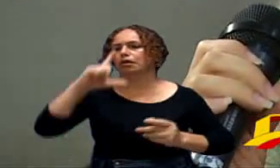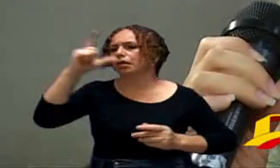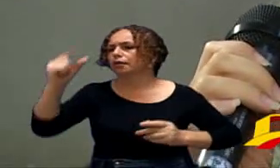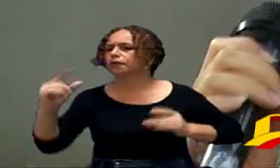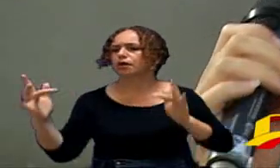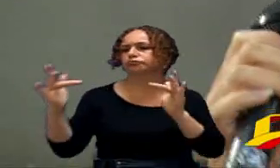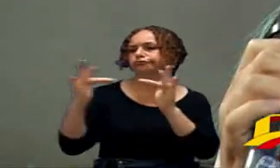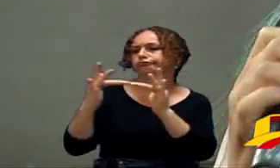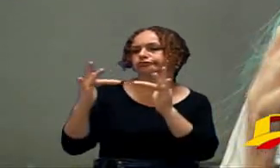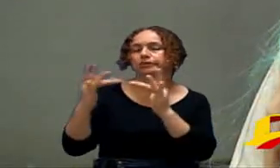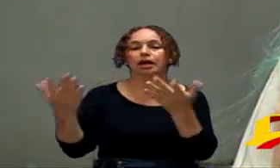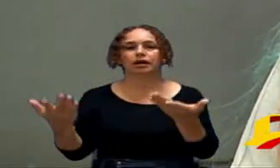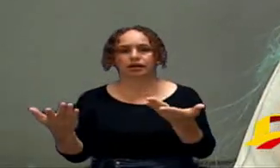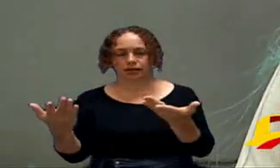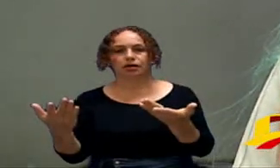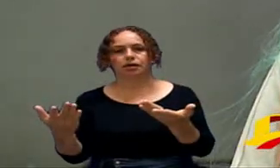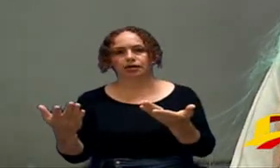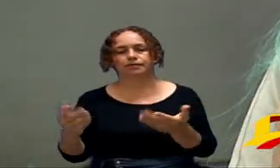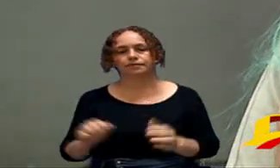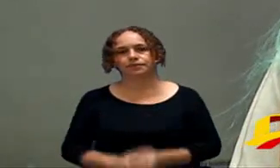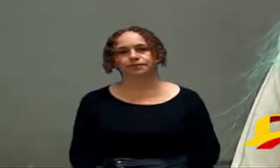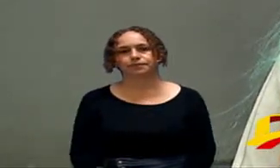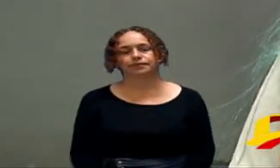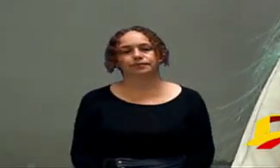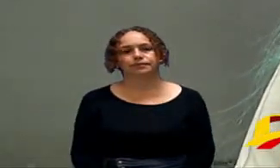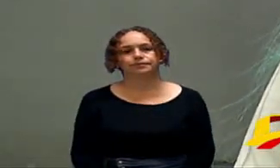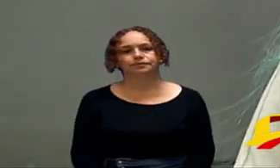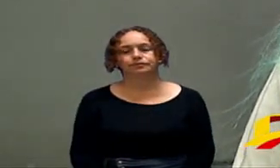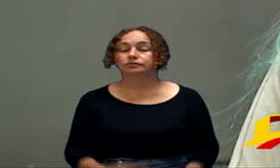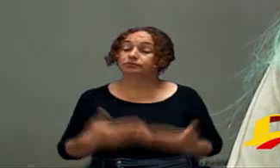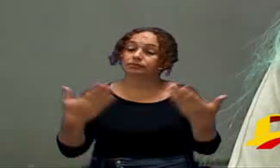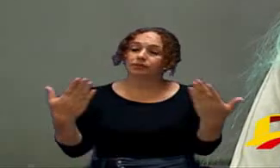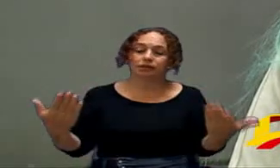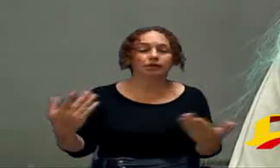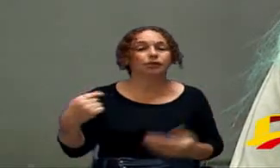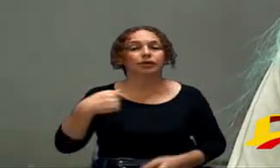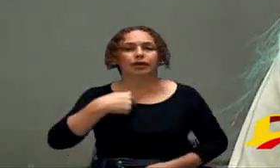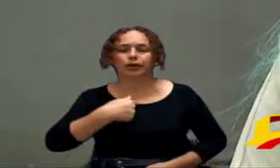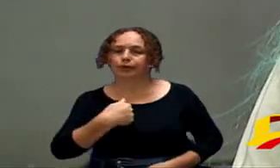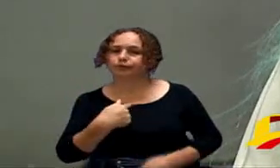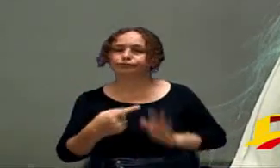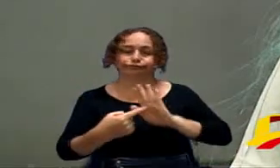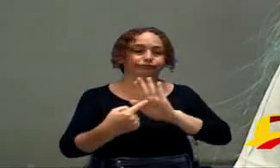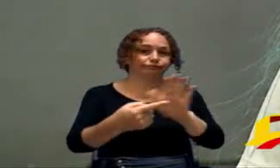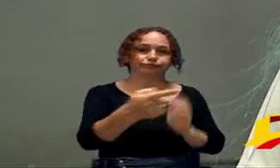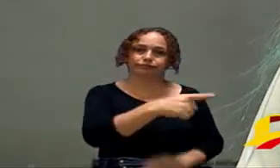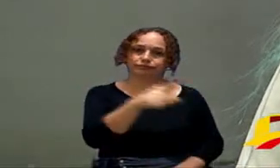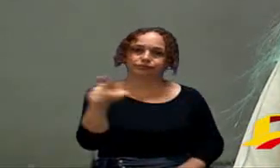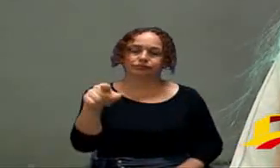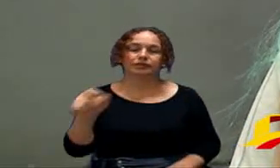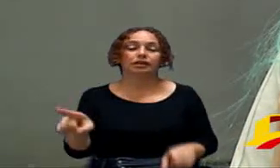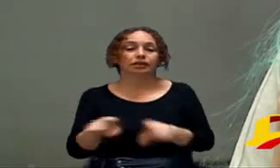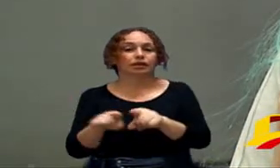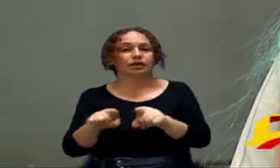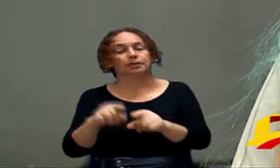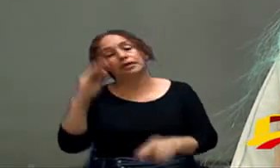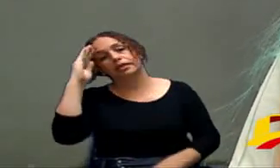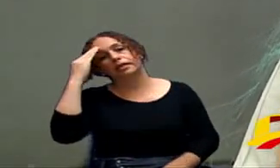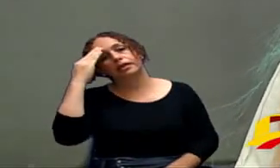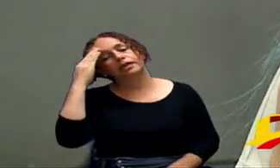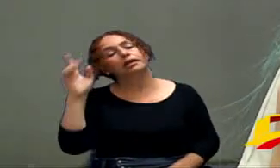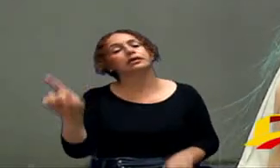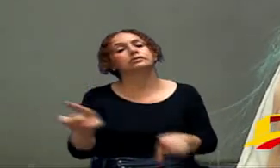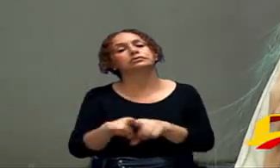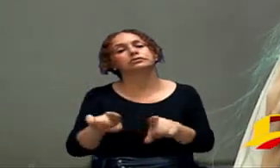de um zoológico são bem conduzidos para a causa. Tá? Então, é um ponto que eu queria destacar para vocês. E gostaria de entender também, né, que a